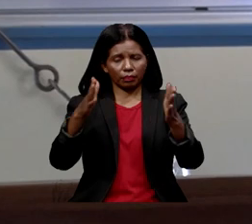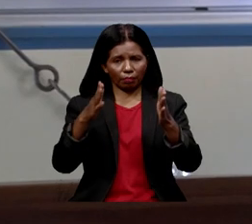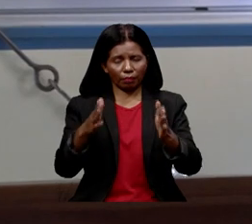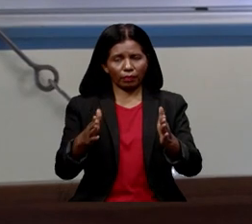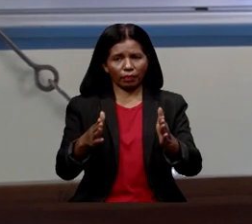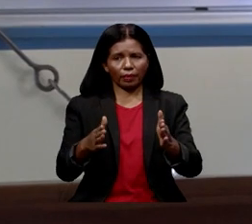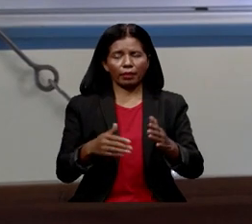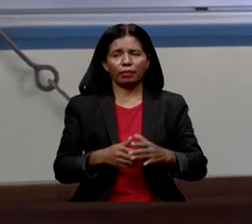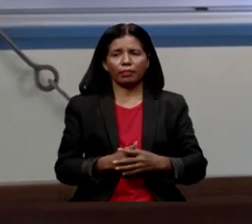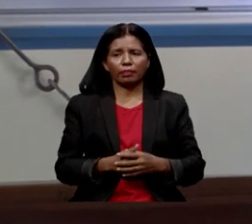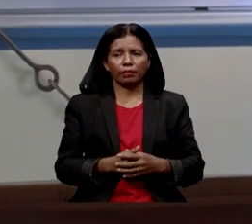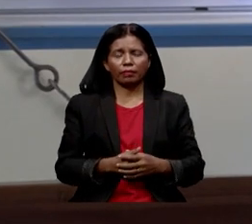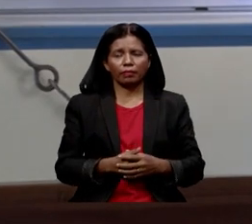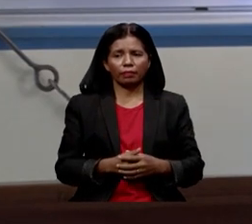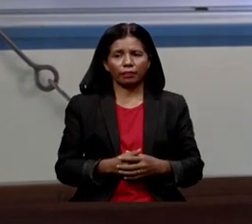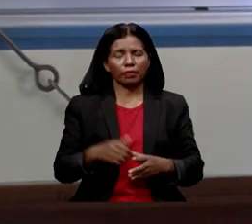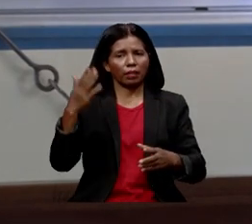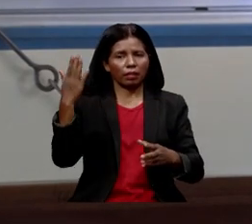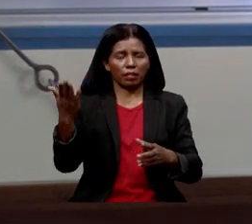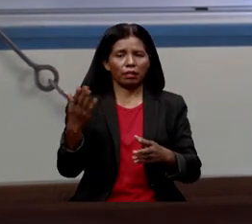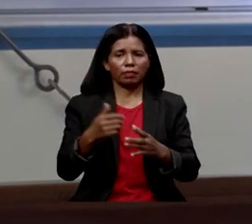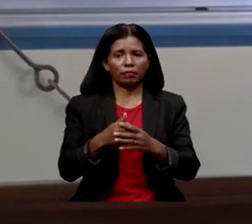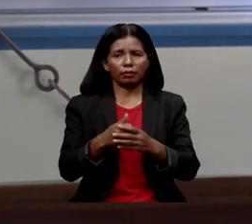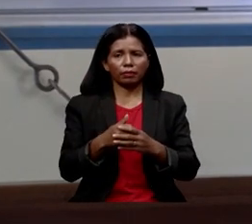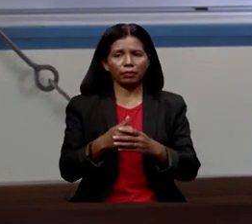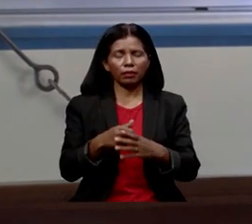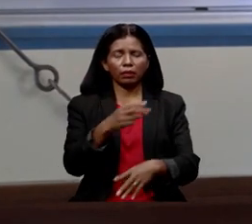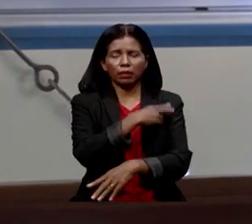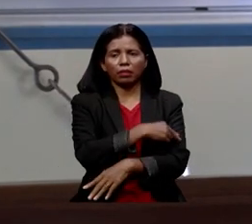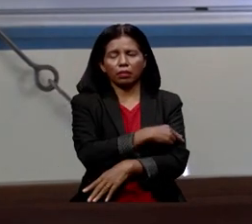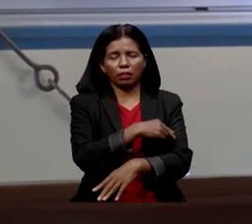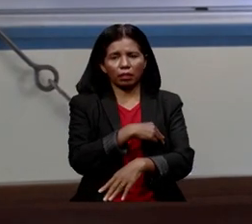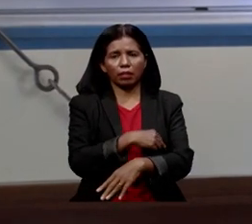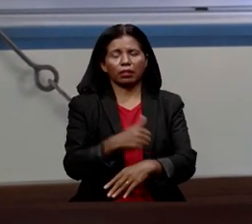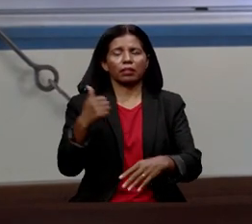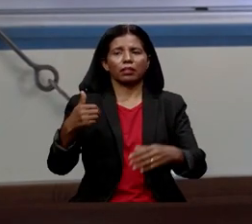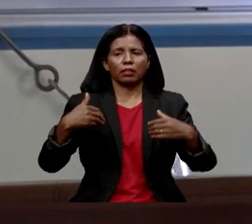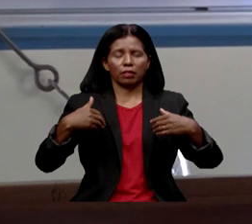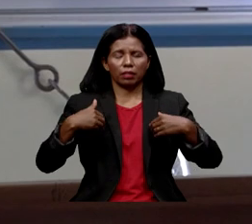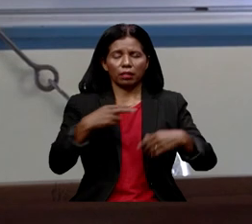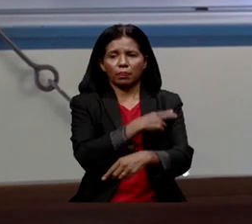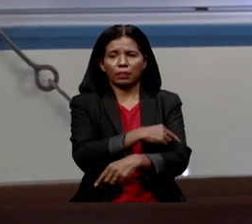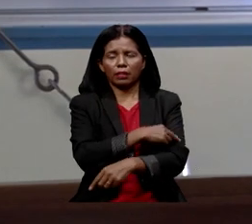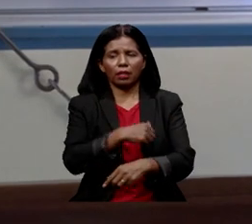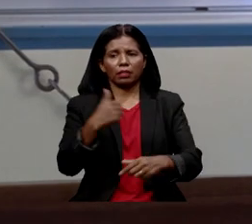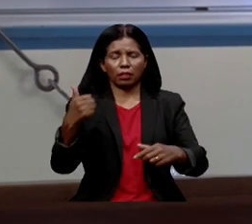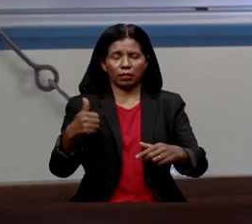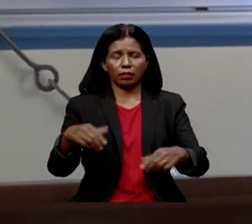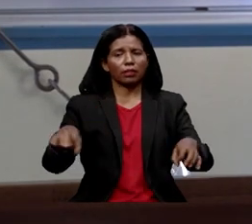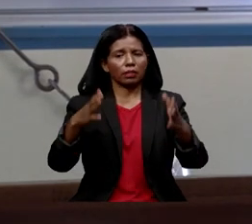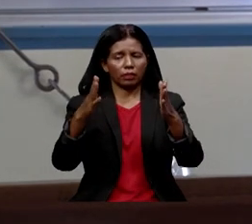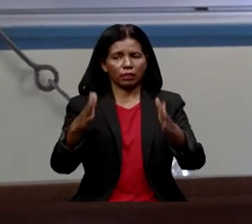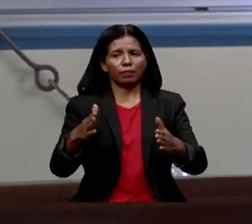maka e a parte e a centro Saudi Balon e a mos posto Saudi Balon recursos